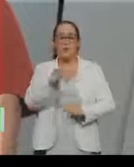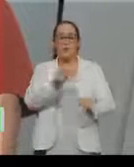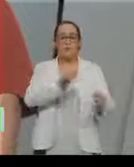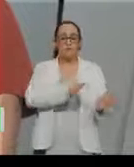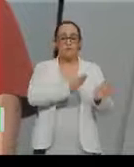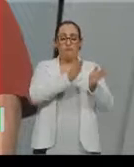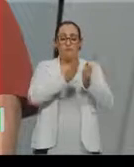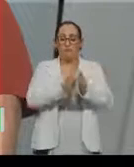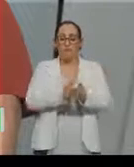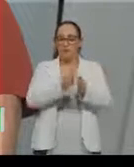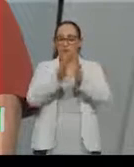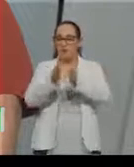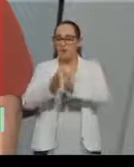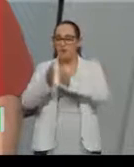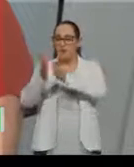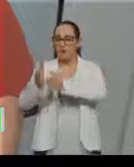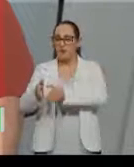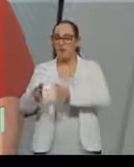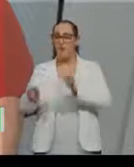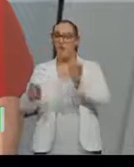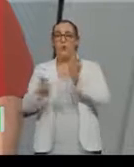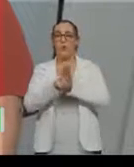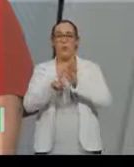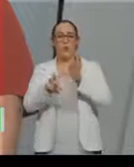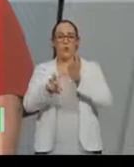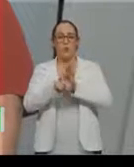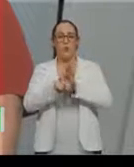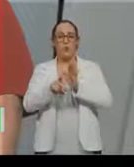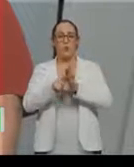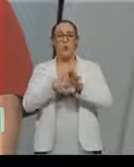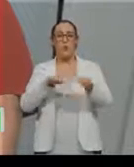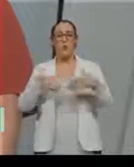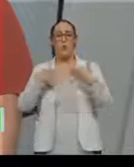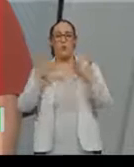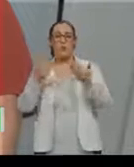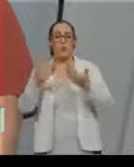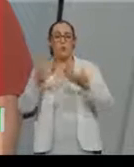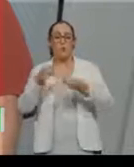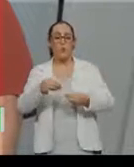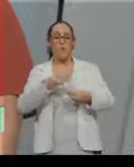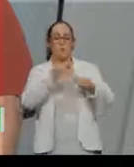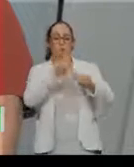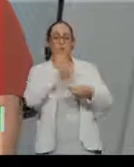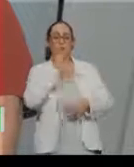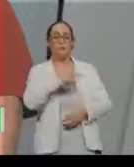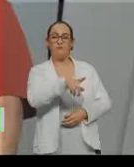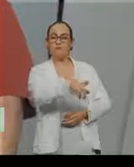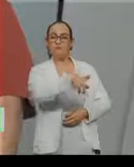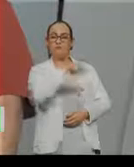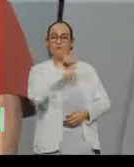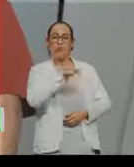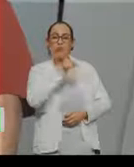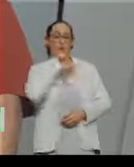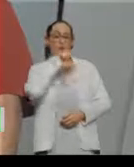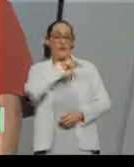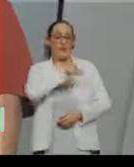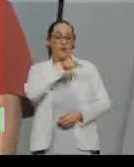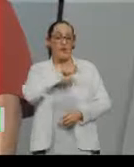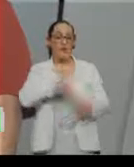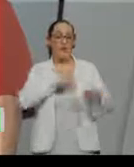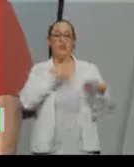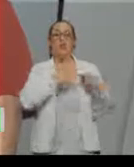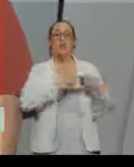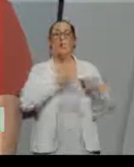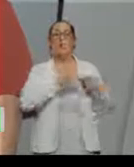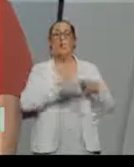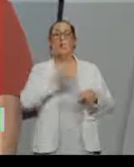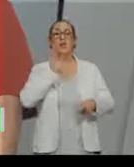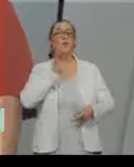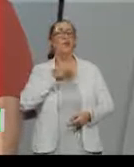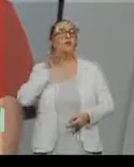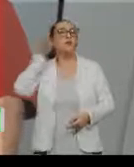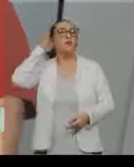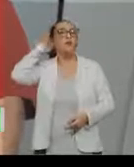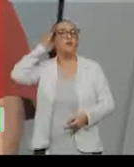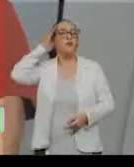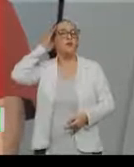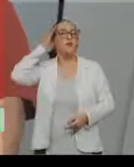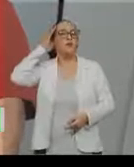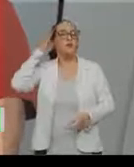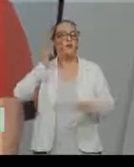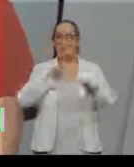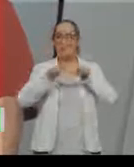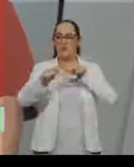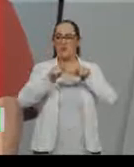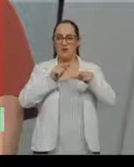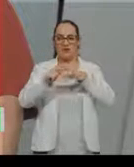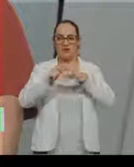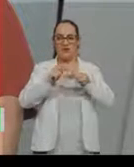aos nativos que estão presentes nas missões porque eles sabem trabalhar por excedente, vão produzir